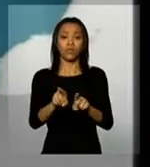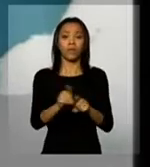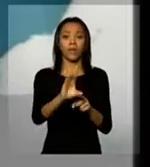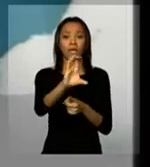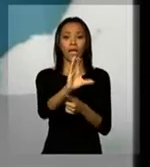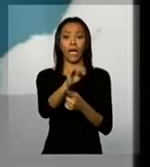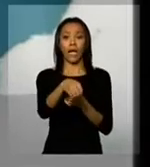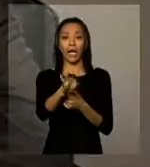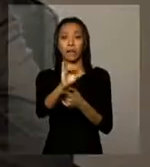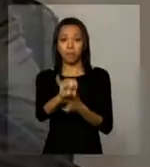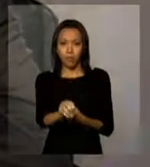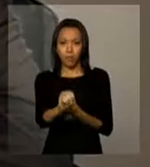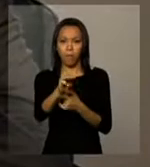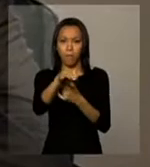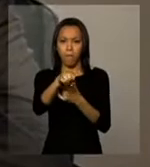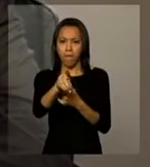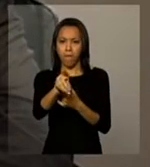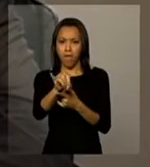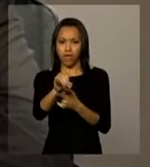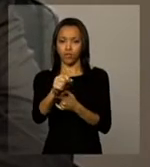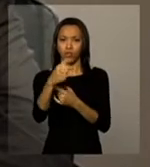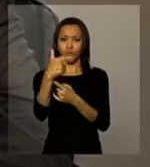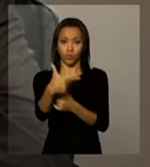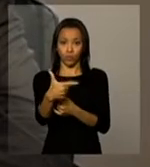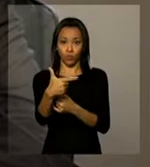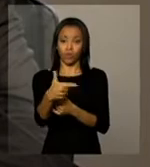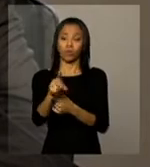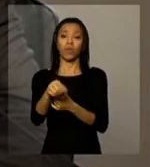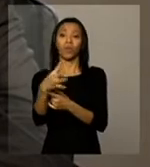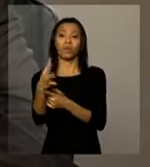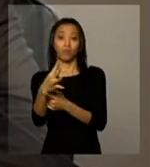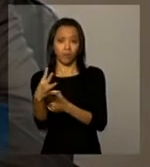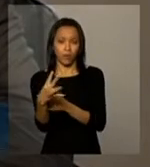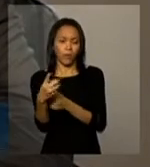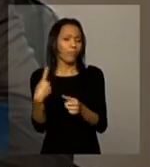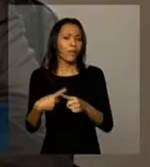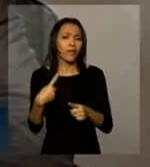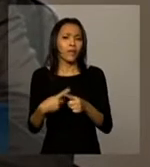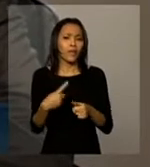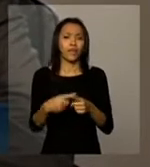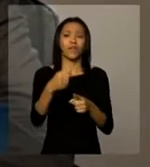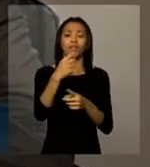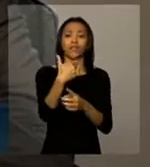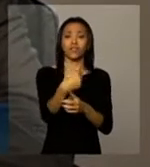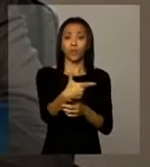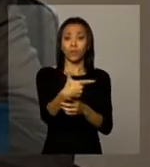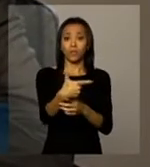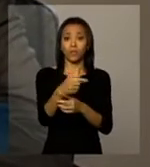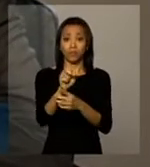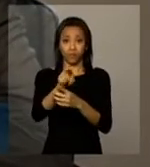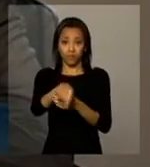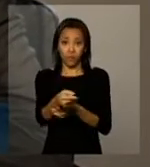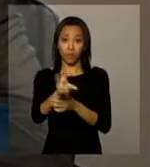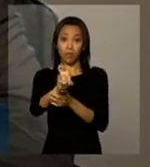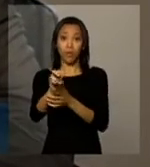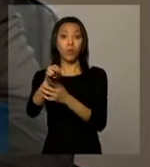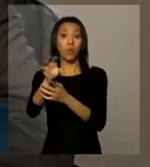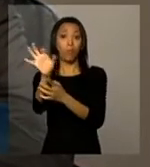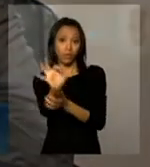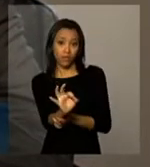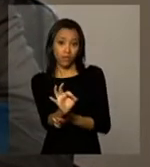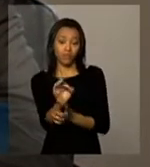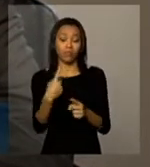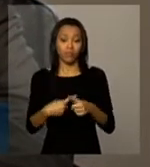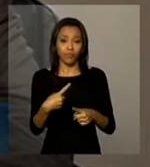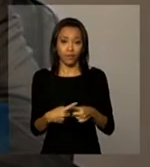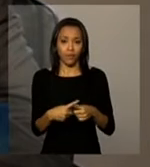de 2,44. Por que esta previsão do PIB de 2,5%? Embora